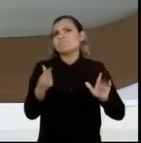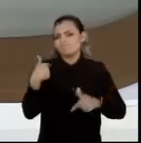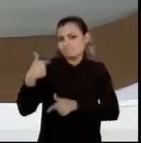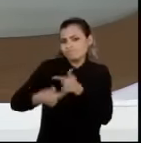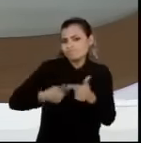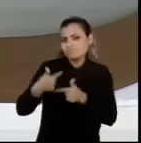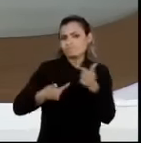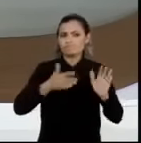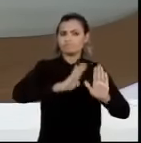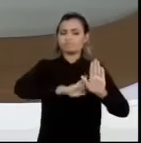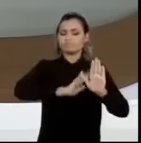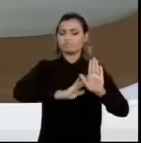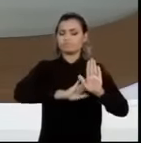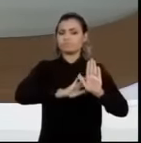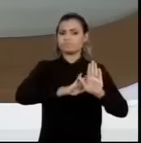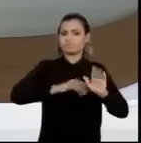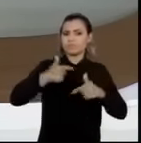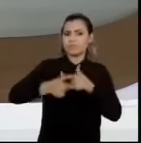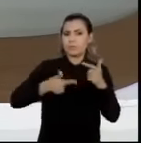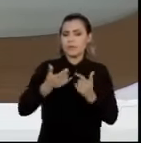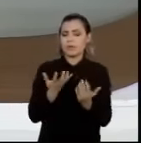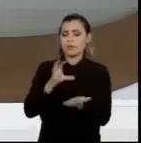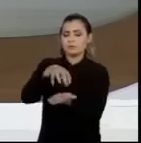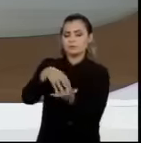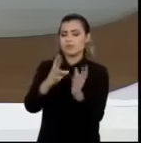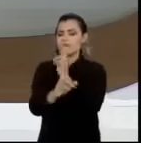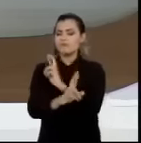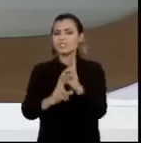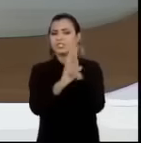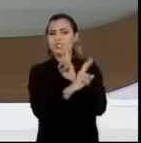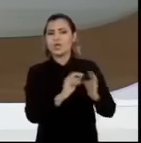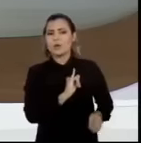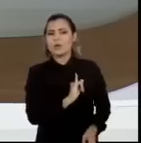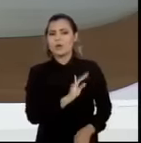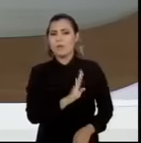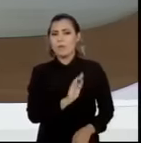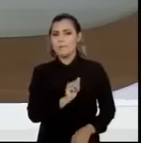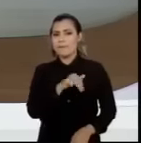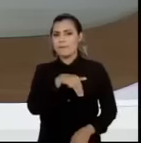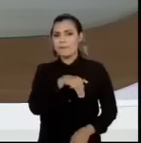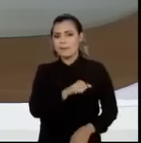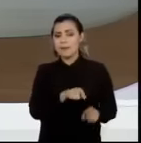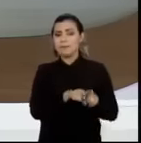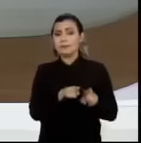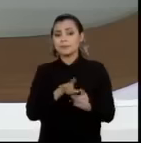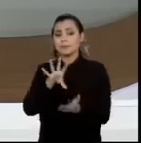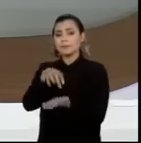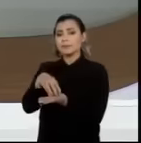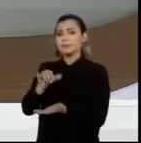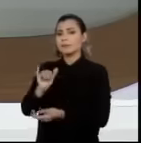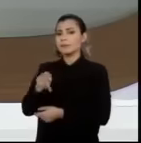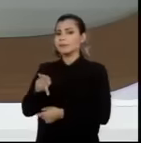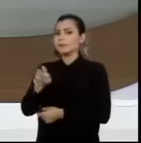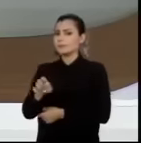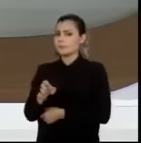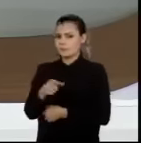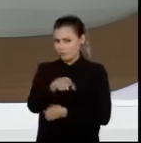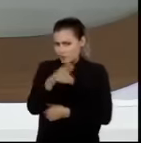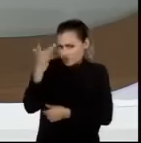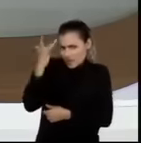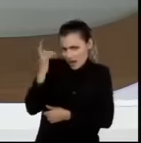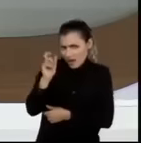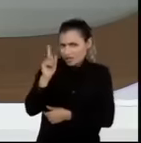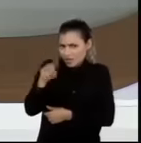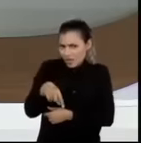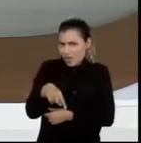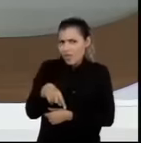trabalho ideologizado, o trabalho de uma parte dos fiscais do IBAMA ou dos pesquisadores do INPE, enfim. O senhor acha que esse episódio